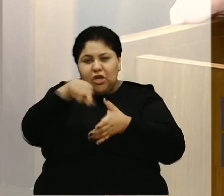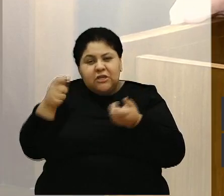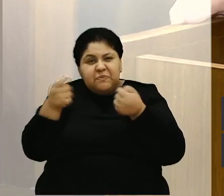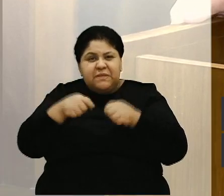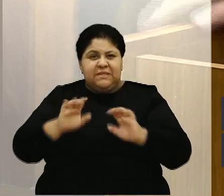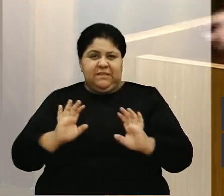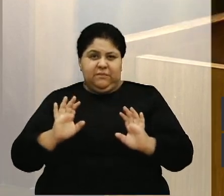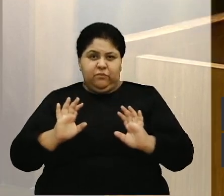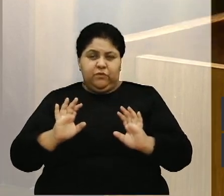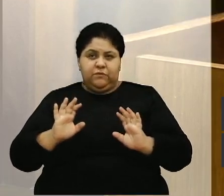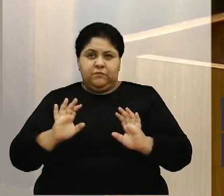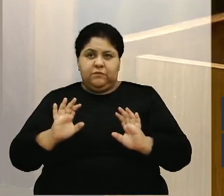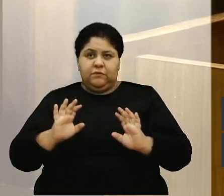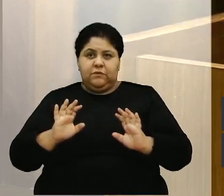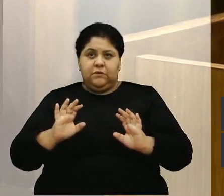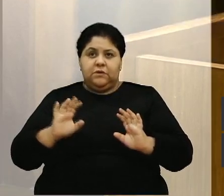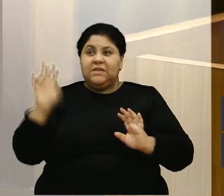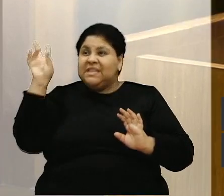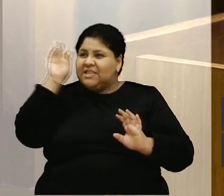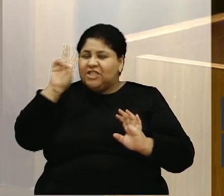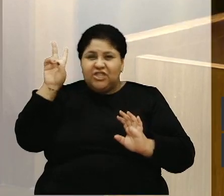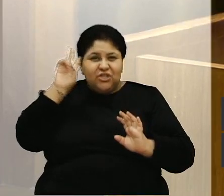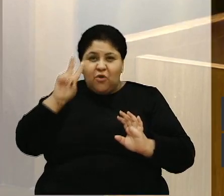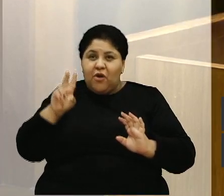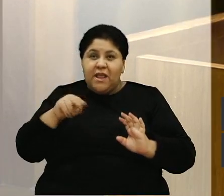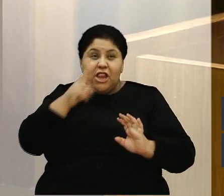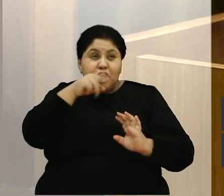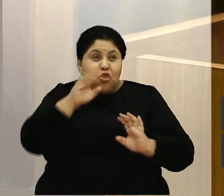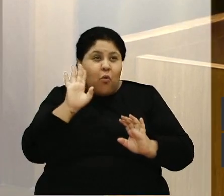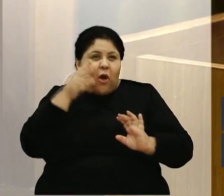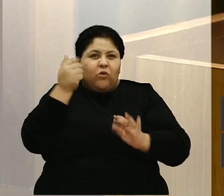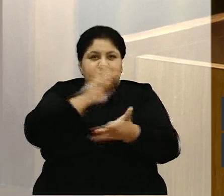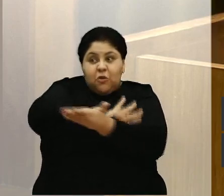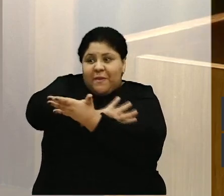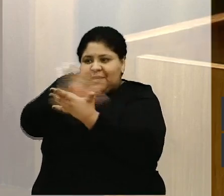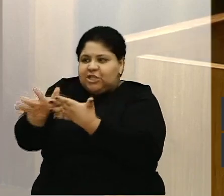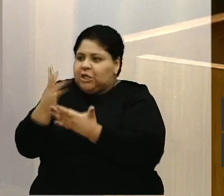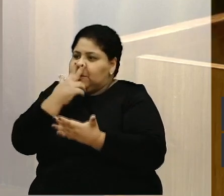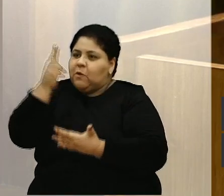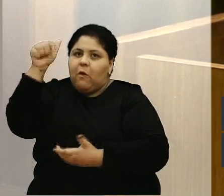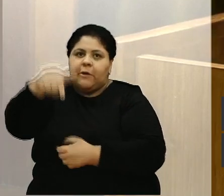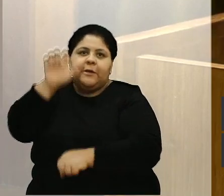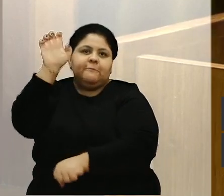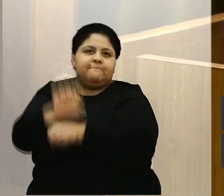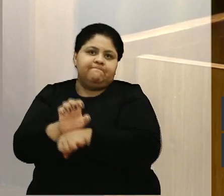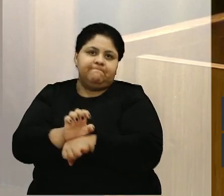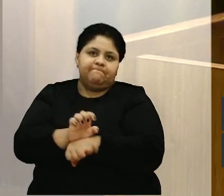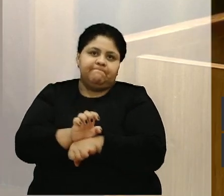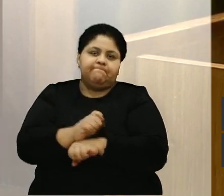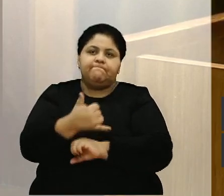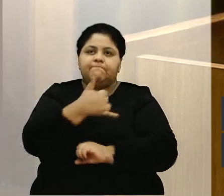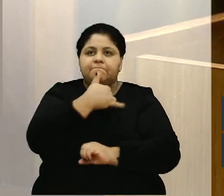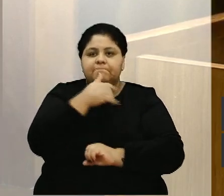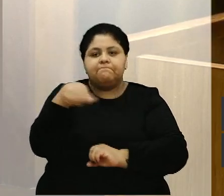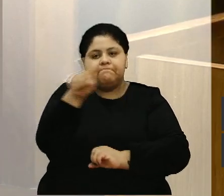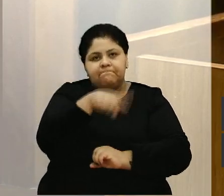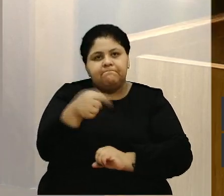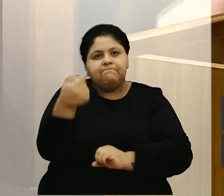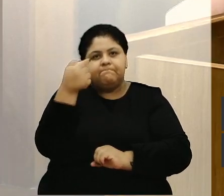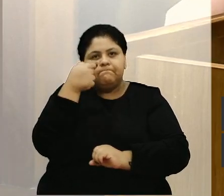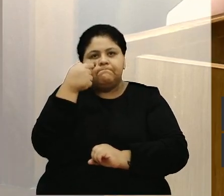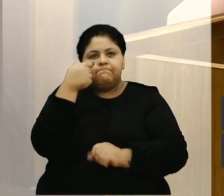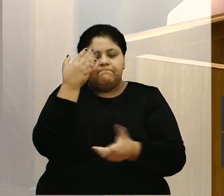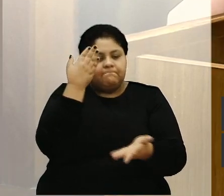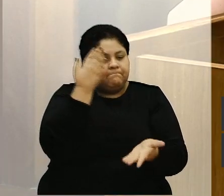precisávamos. Na história não houve uma tragédia desse tamanho. E infelizmente a gente vê que